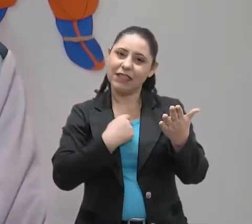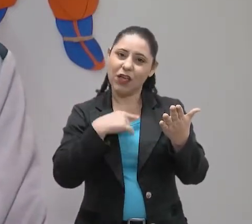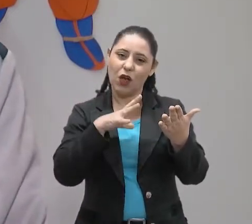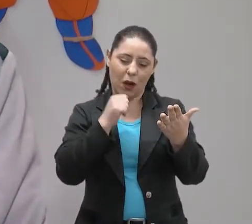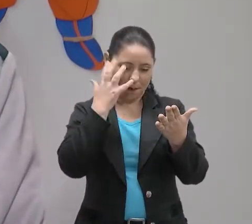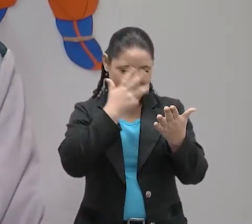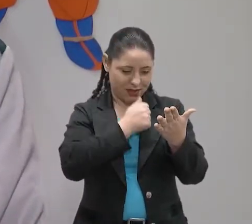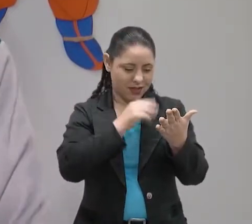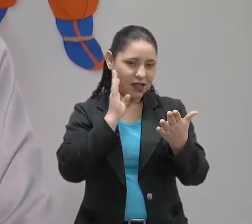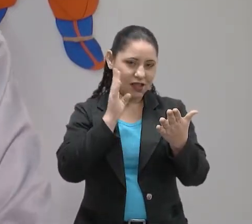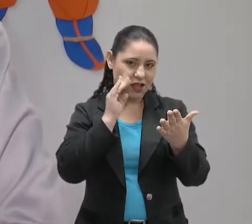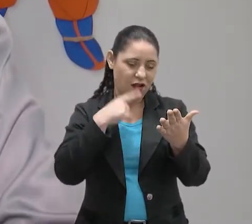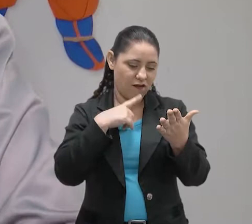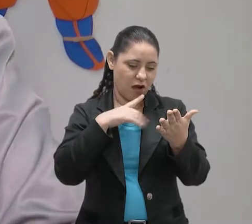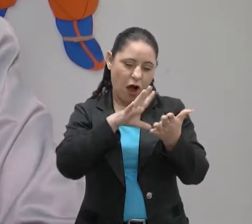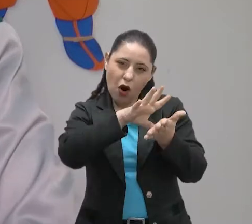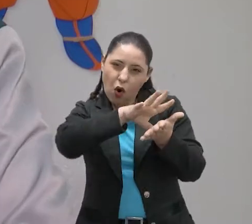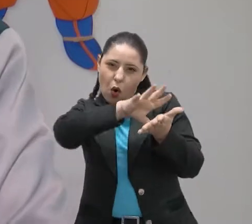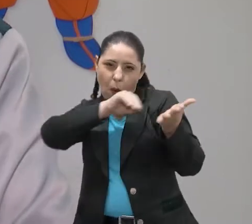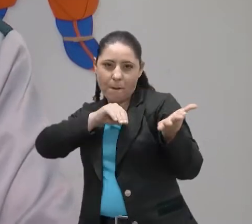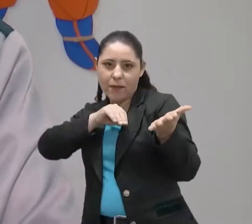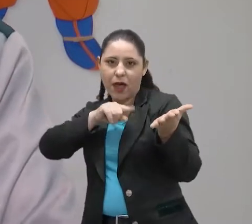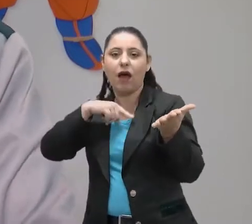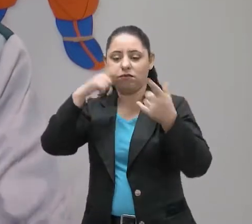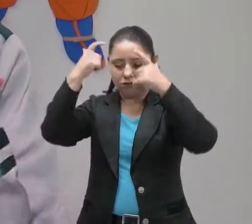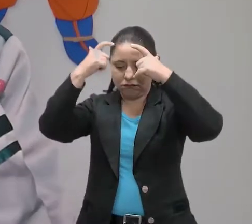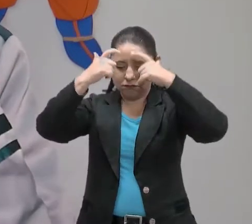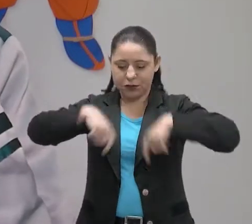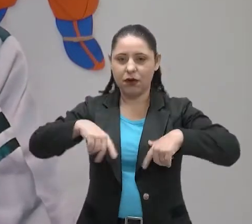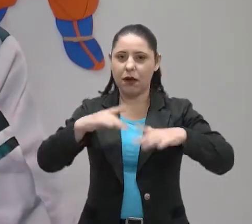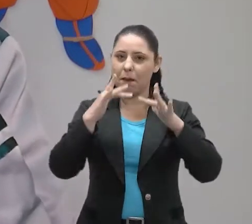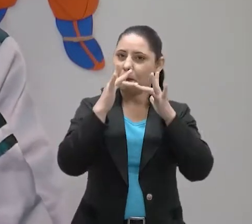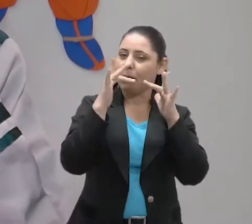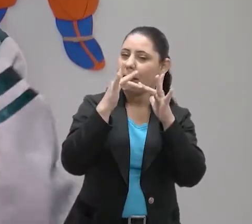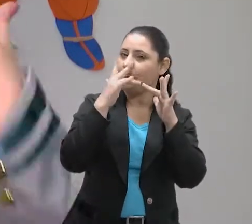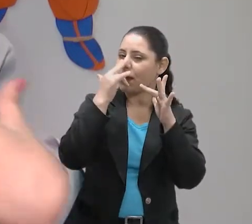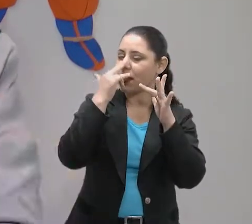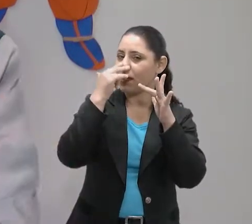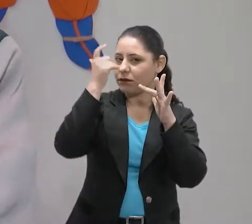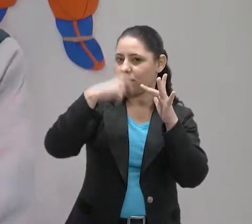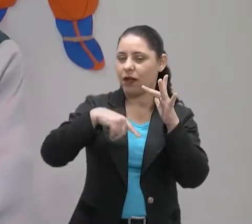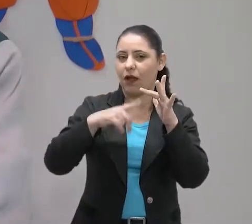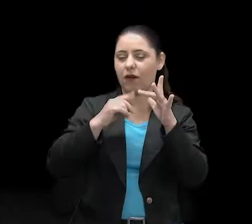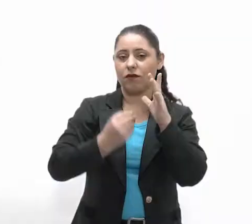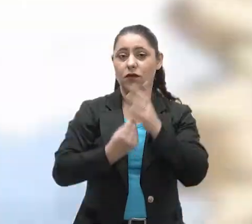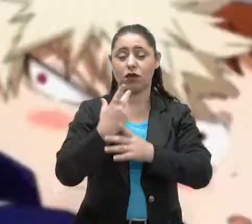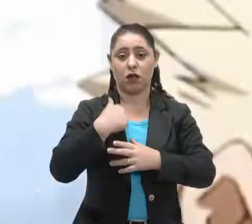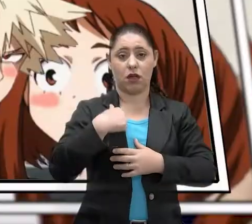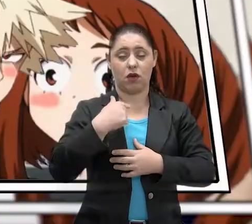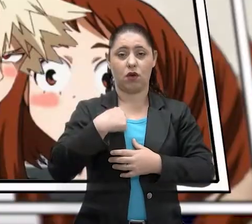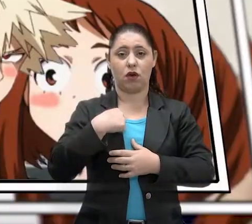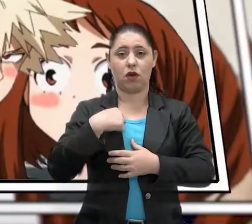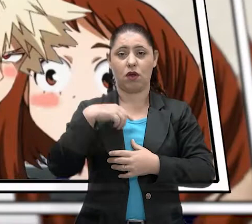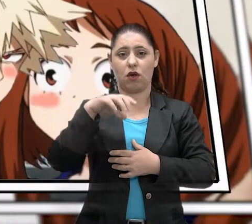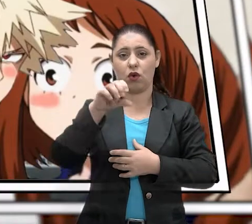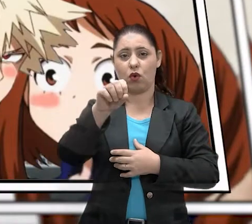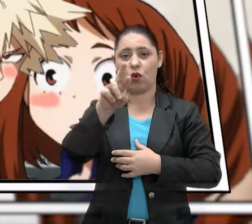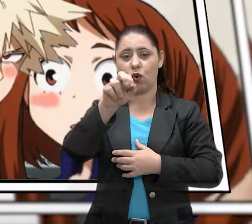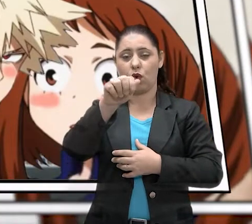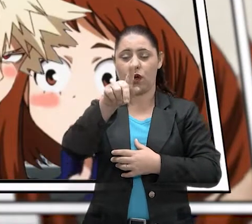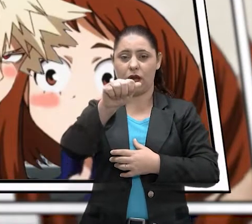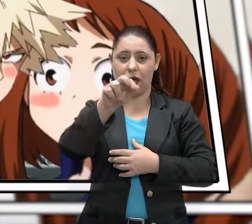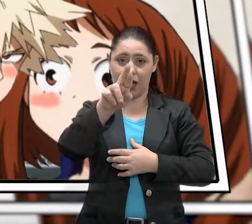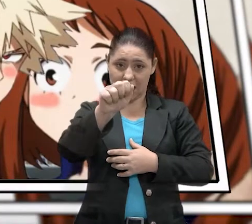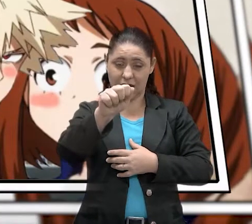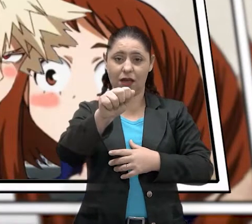você acha, sei lá, bonito, legal, que você se corresponde com ele de algum jeito, que é essa personagem que eu tô vestida,